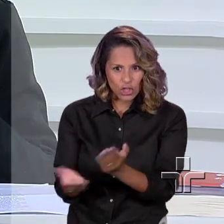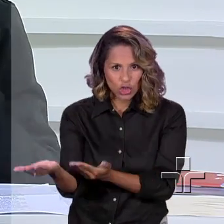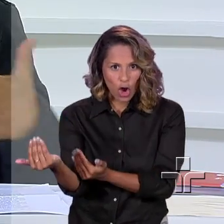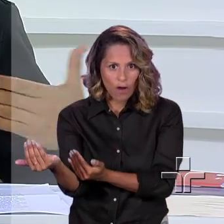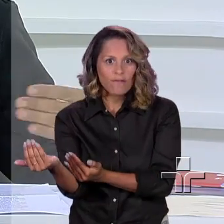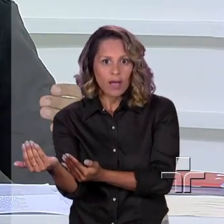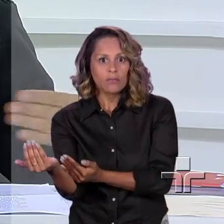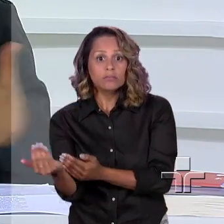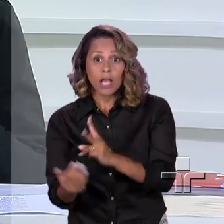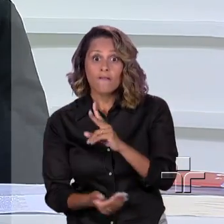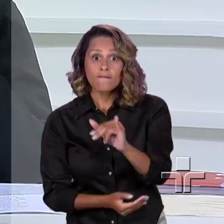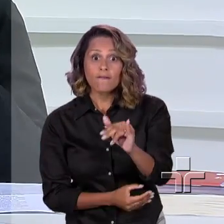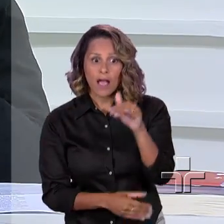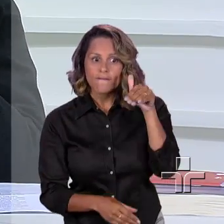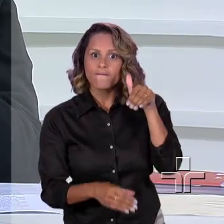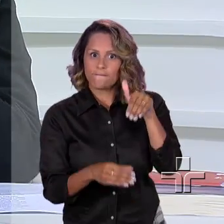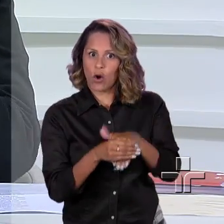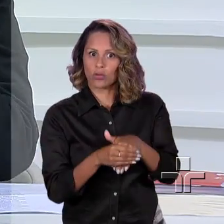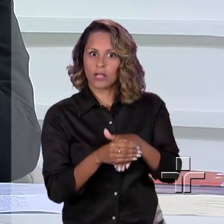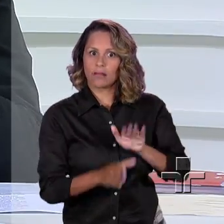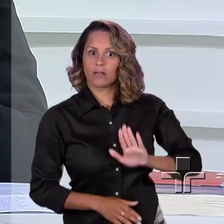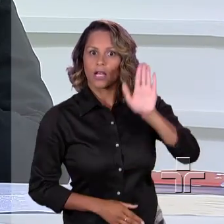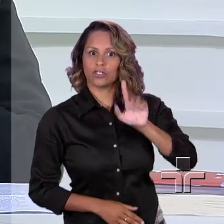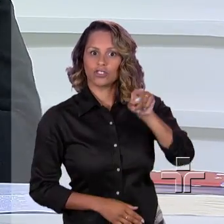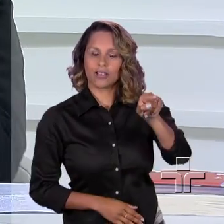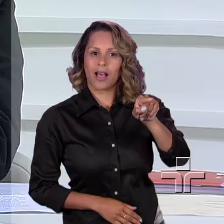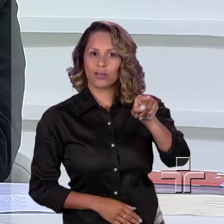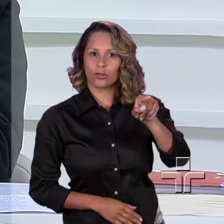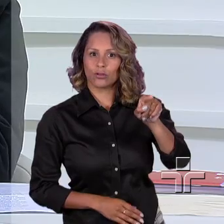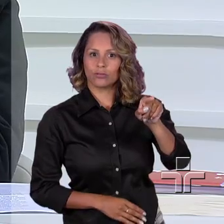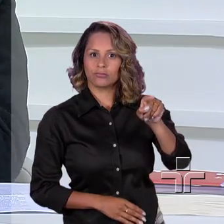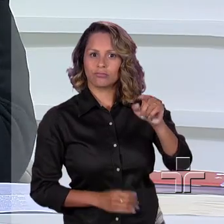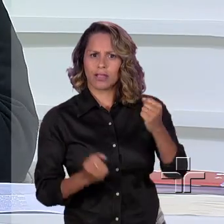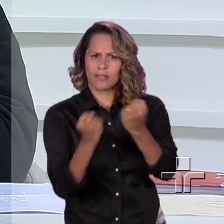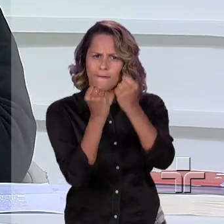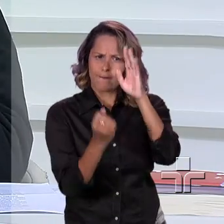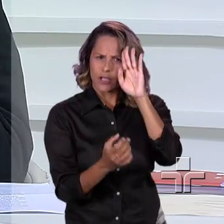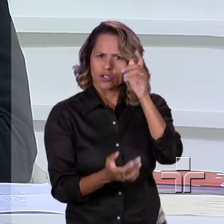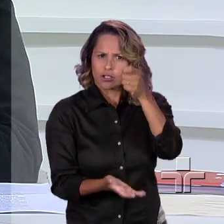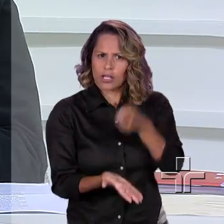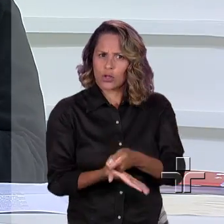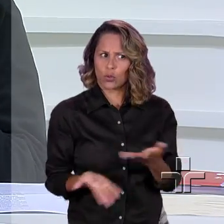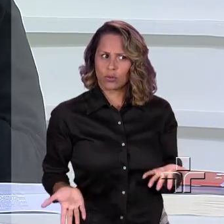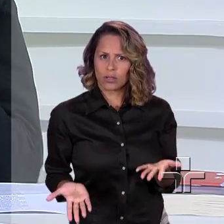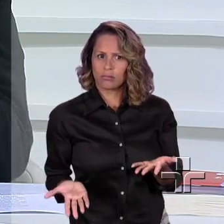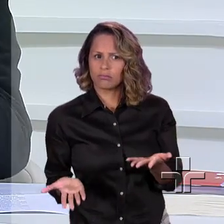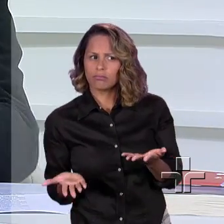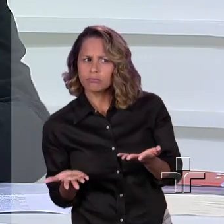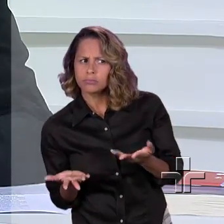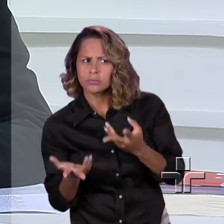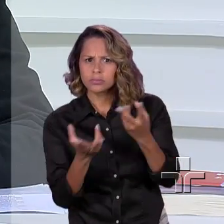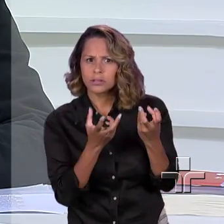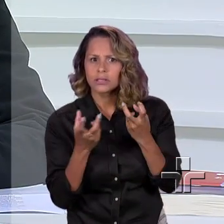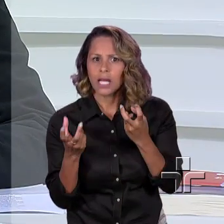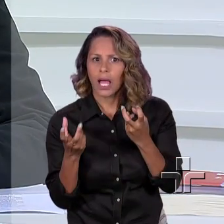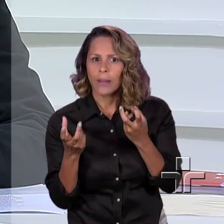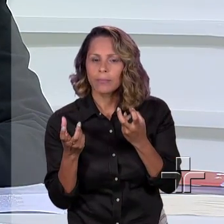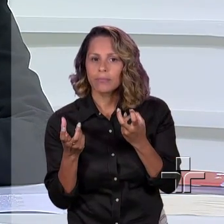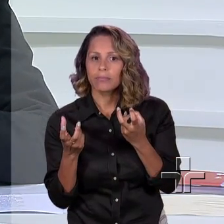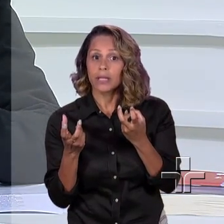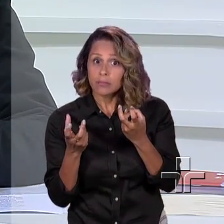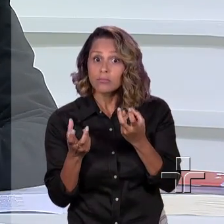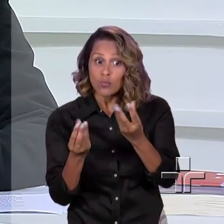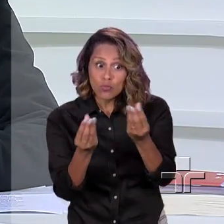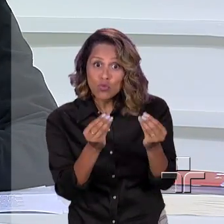Existe um número significativo, assim, olhando pelo Facebook, os comentários, as coisas, gays vão votar nesse